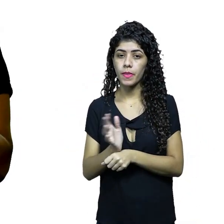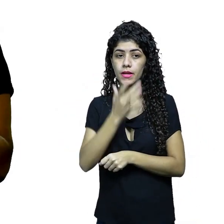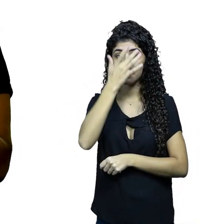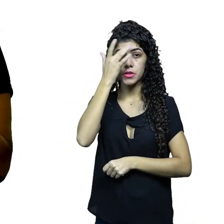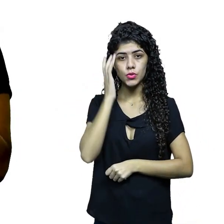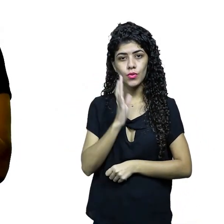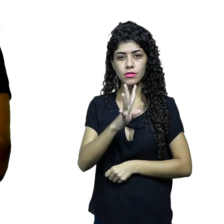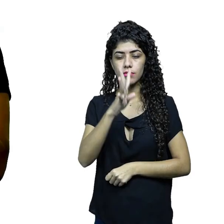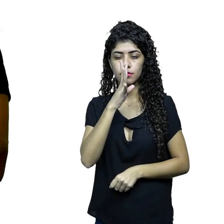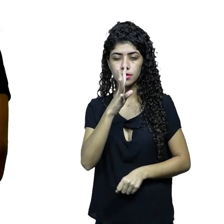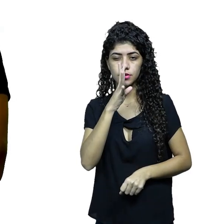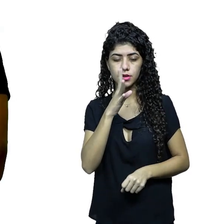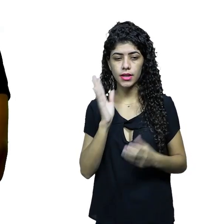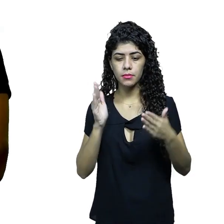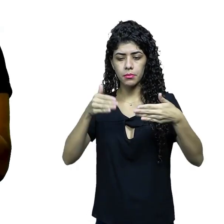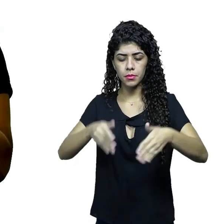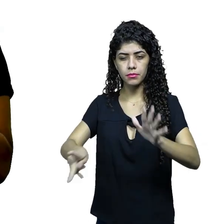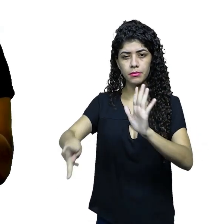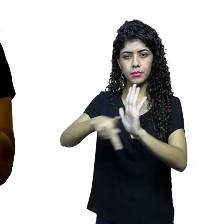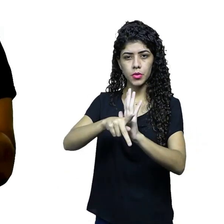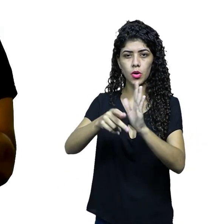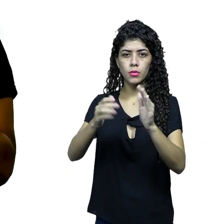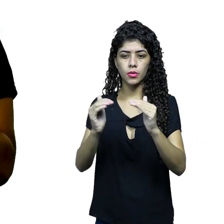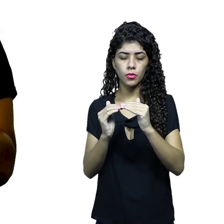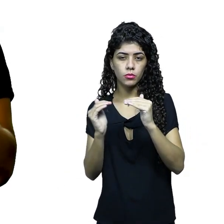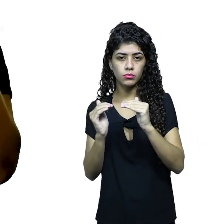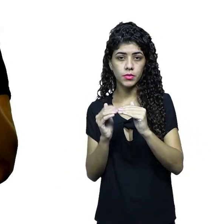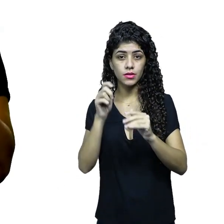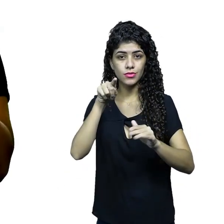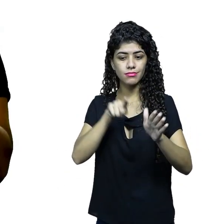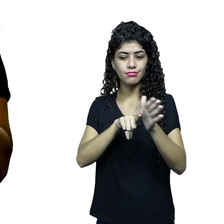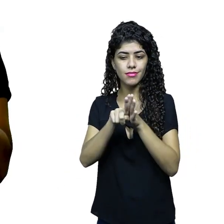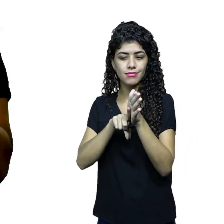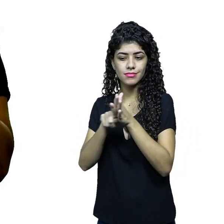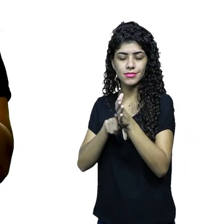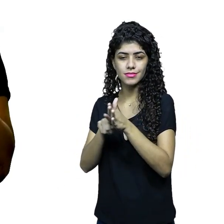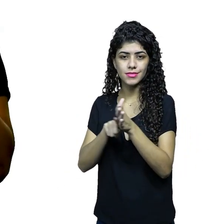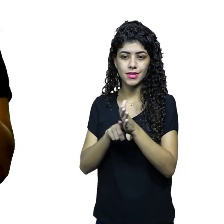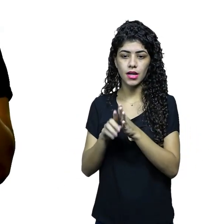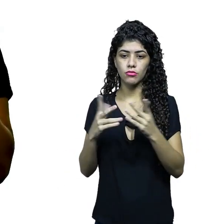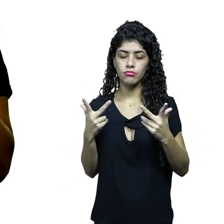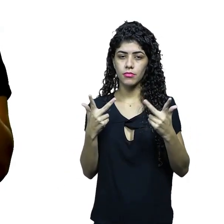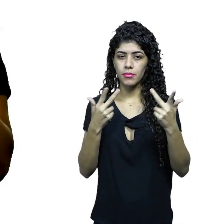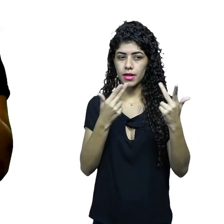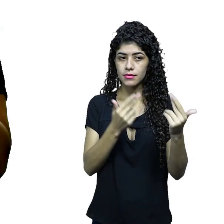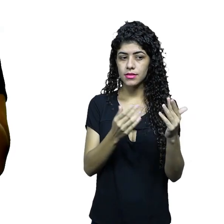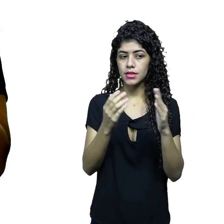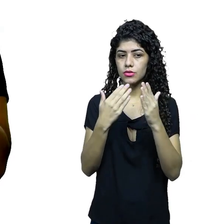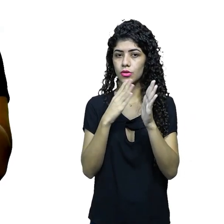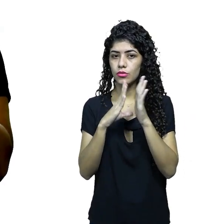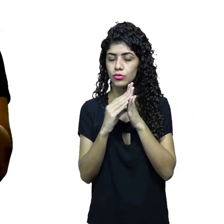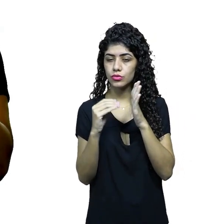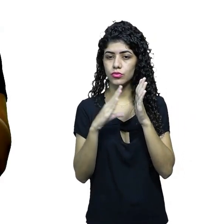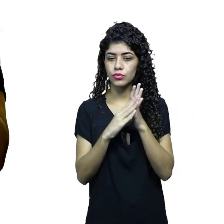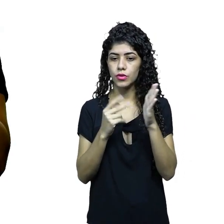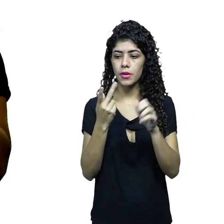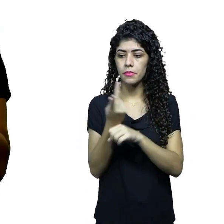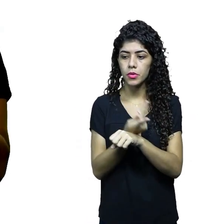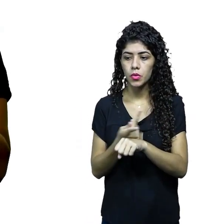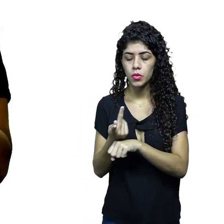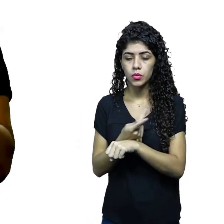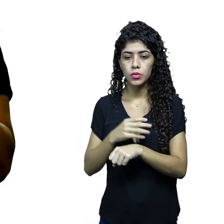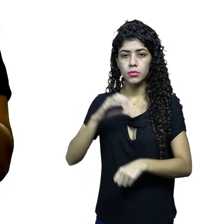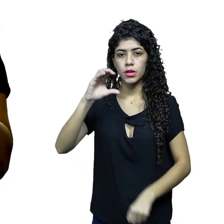do público a que ela se destina, você vai poder pesquisar obras similares. Você pega, procura, é